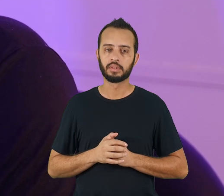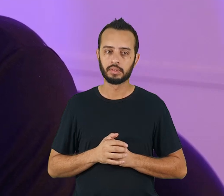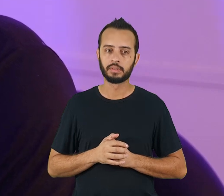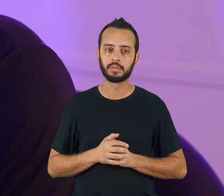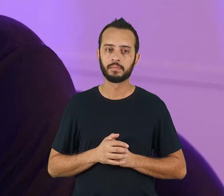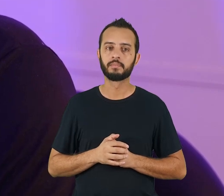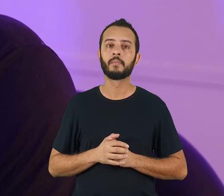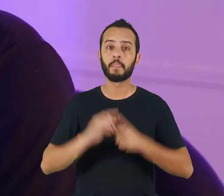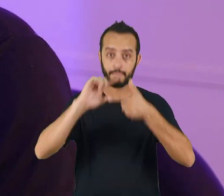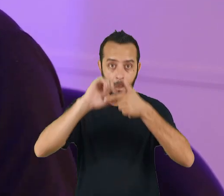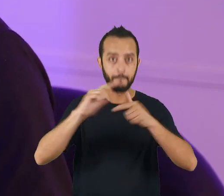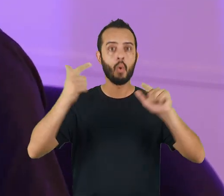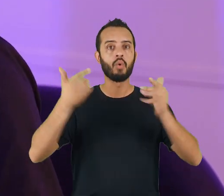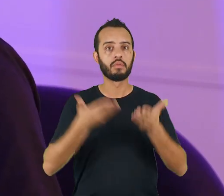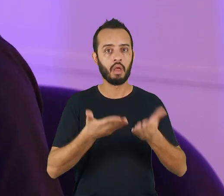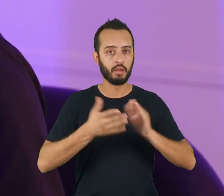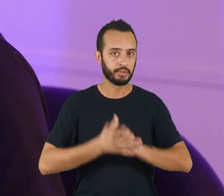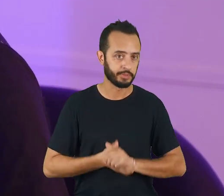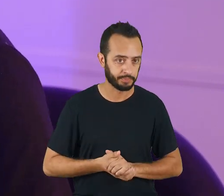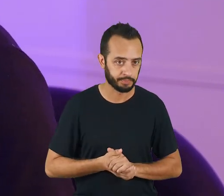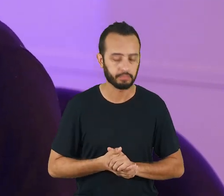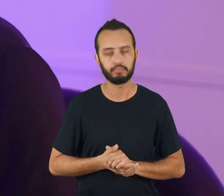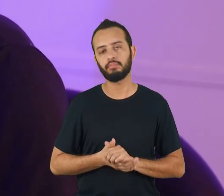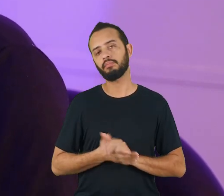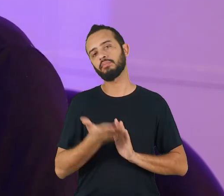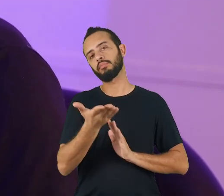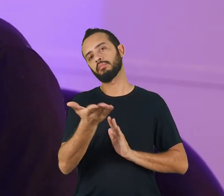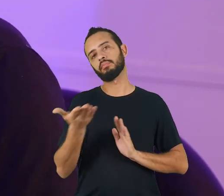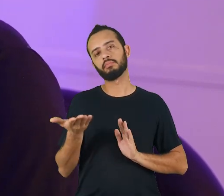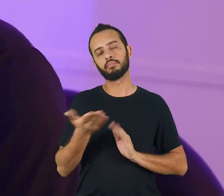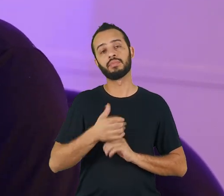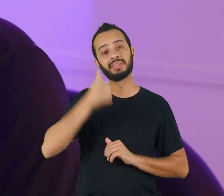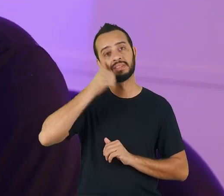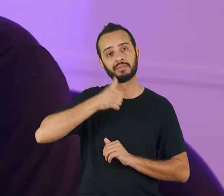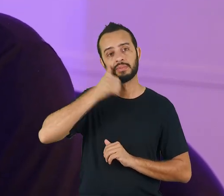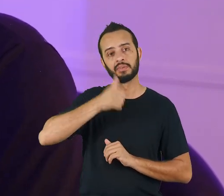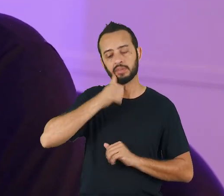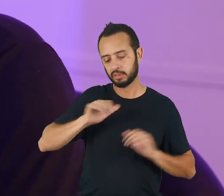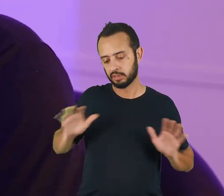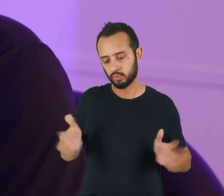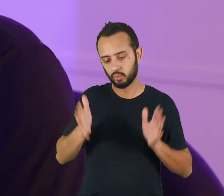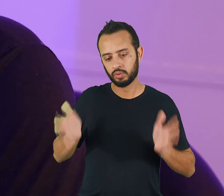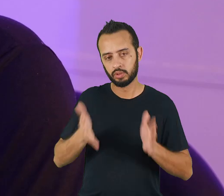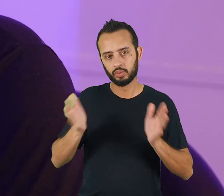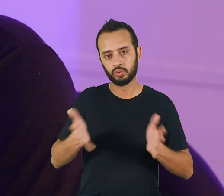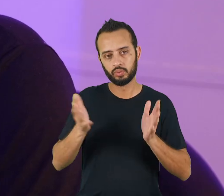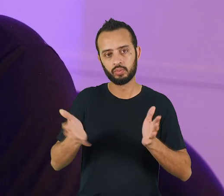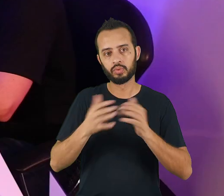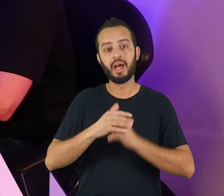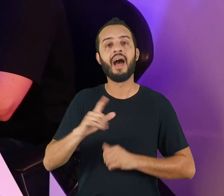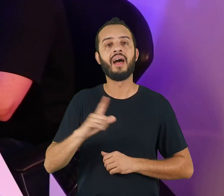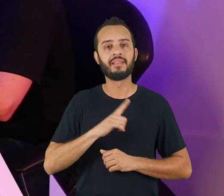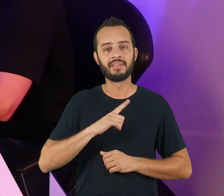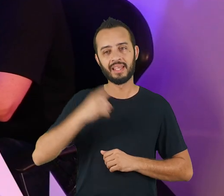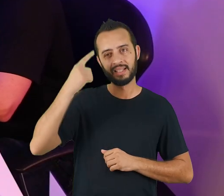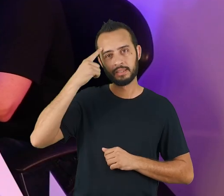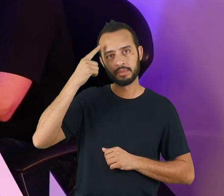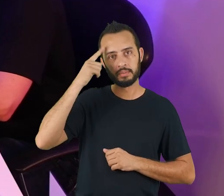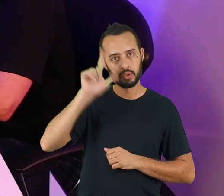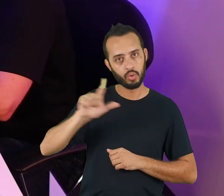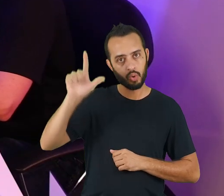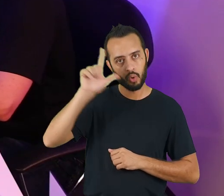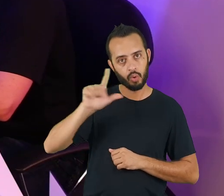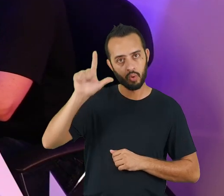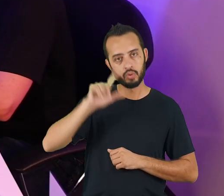são modernas meu as meninas são estimuladas a ter esse pensamento